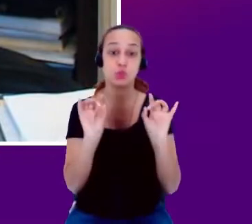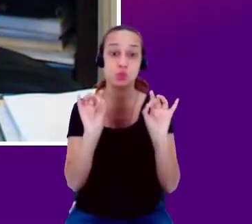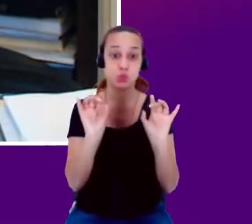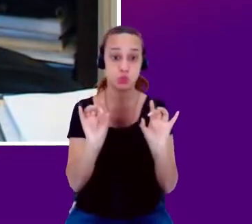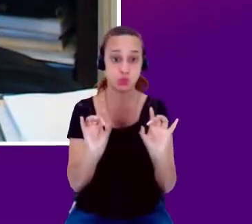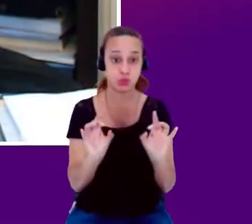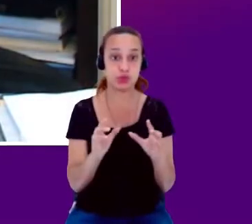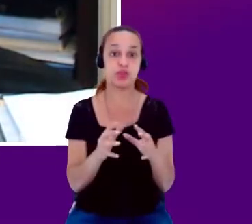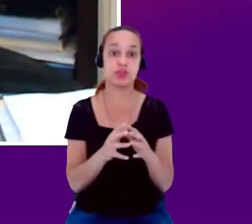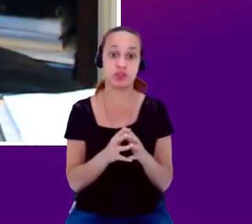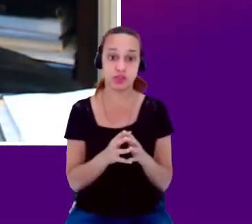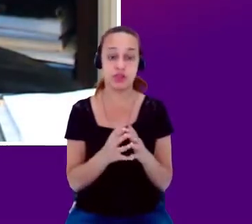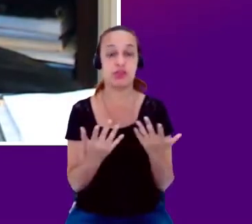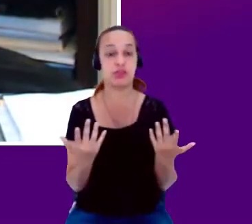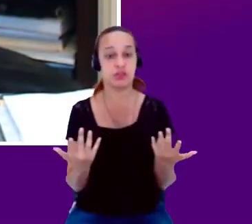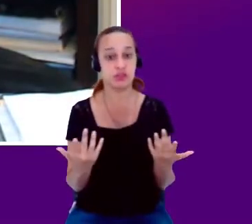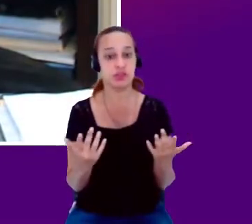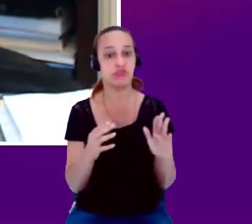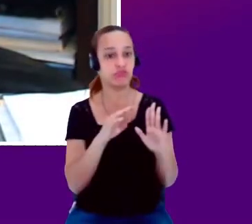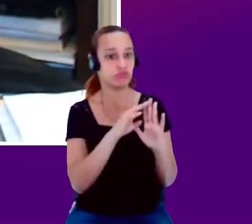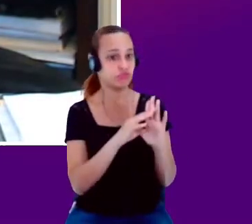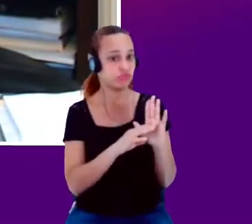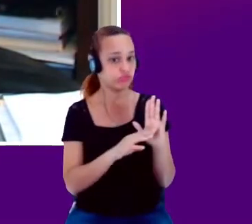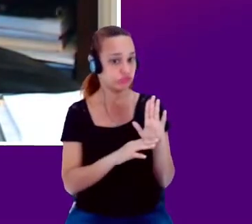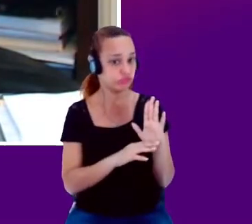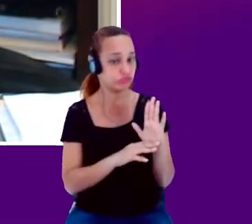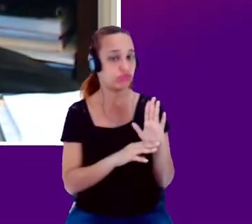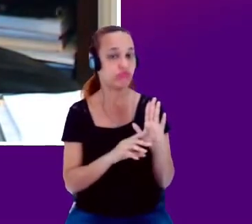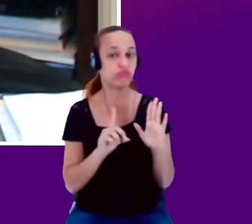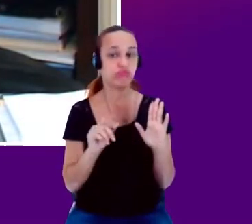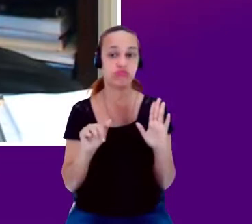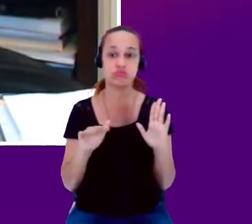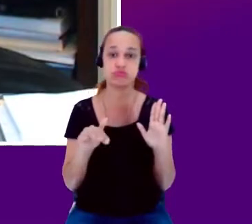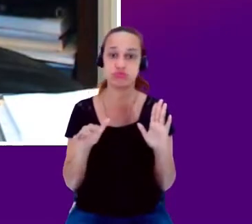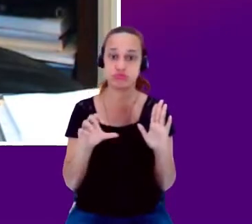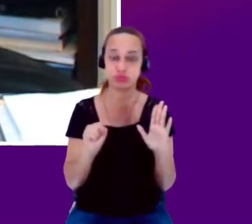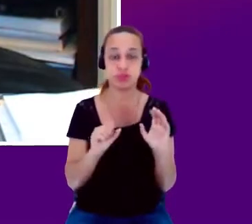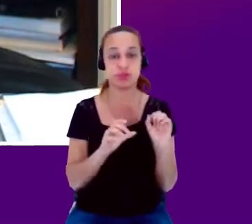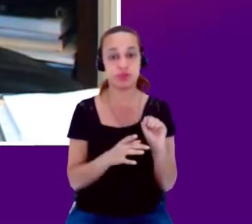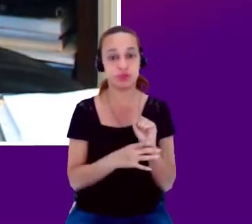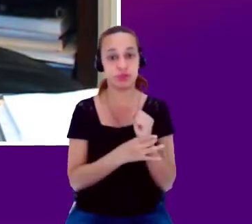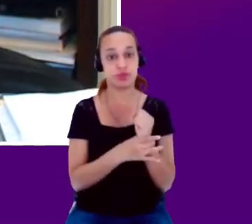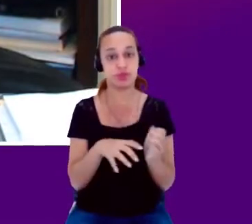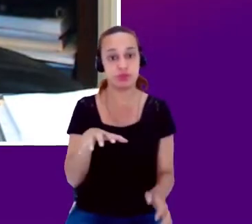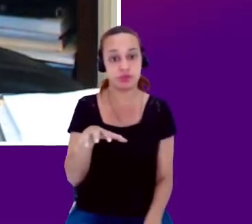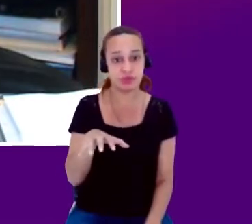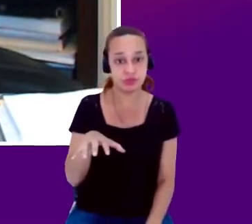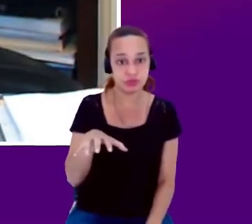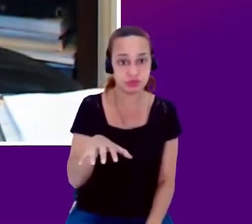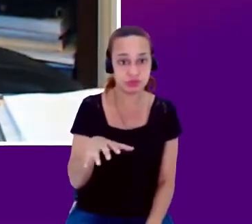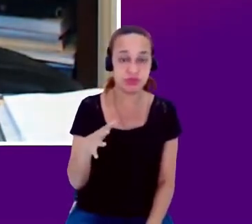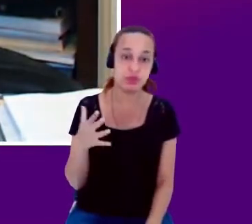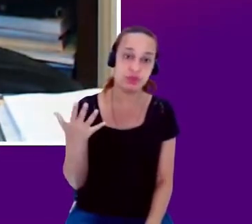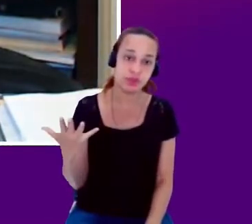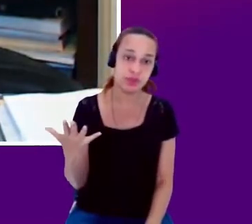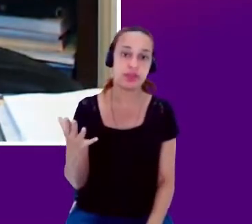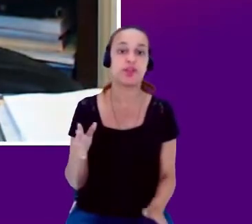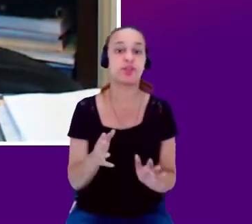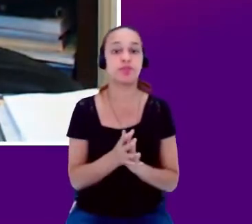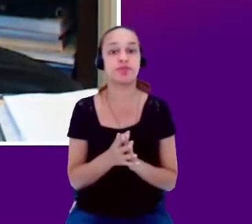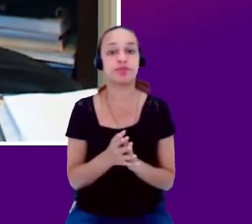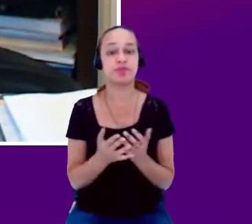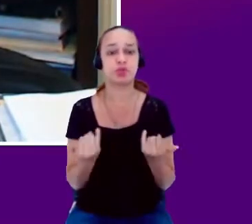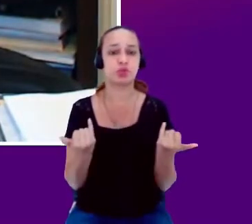à disciplina da proteção de dados. O setor de seguros, obviamente, né, os dados sendo